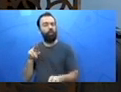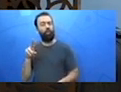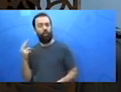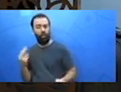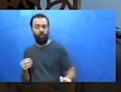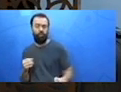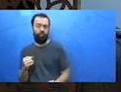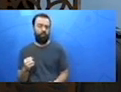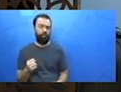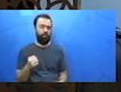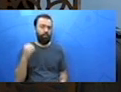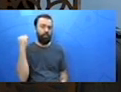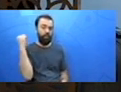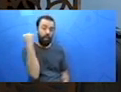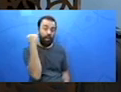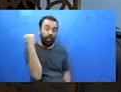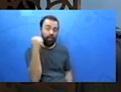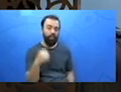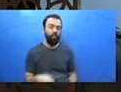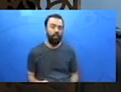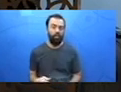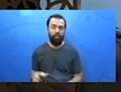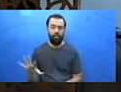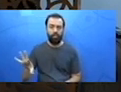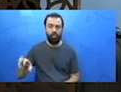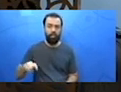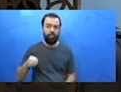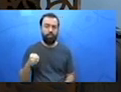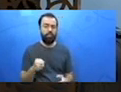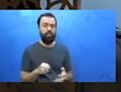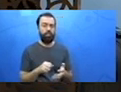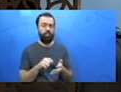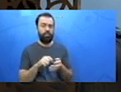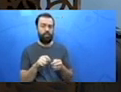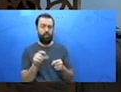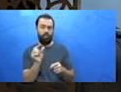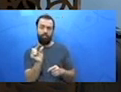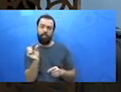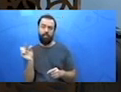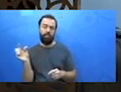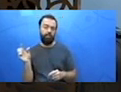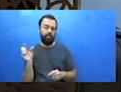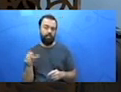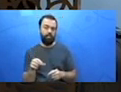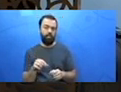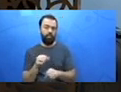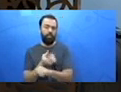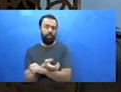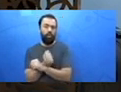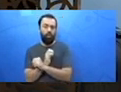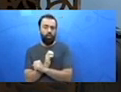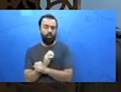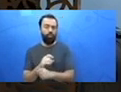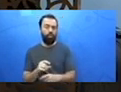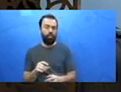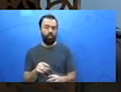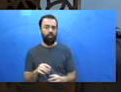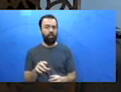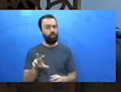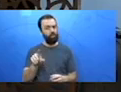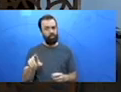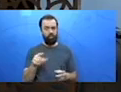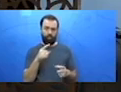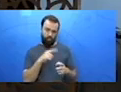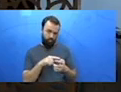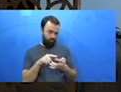consigo pedaços de ossos ou de madeira para cada animal ou fruto capturado. O homem fazia